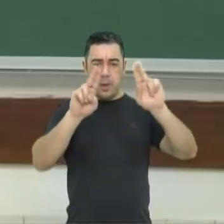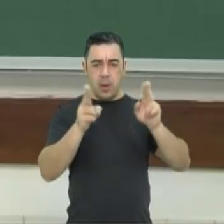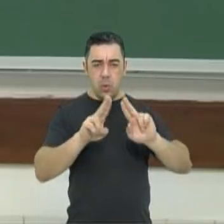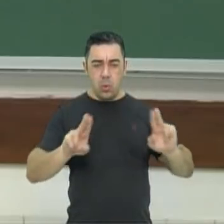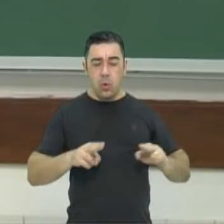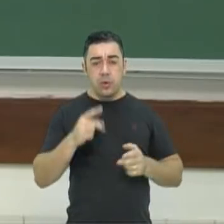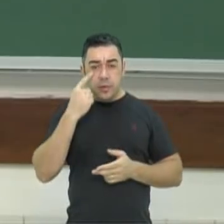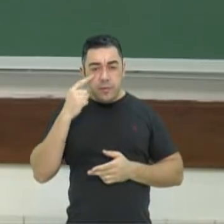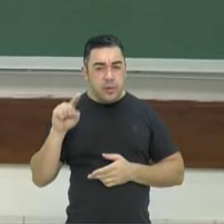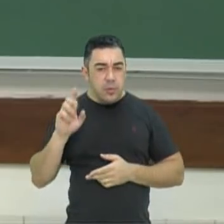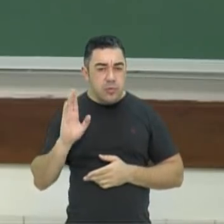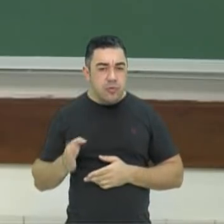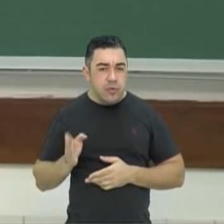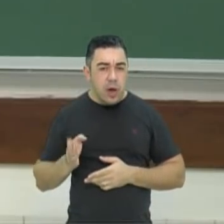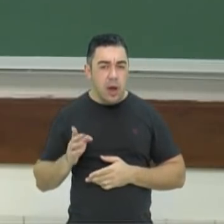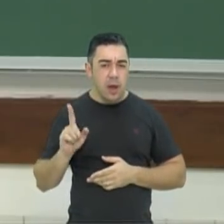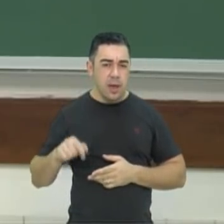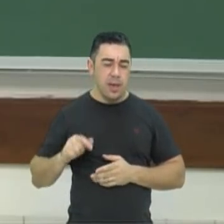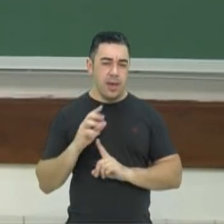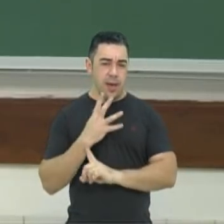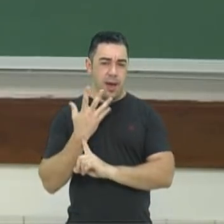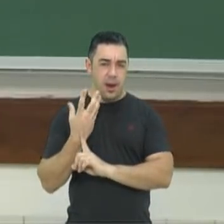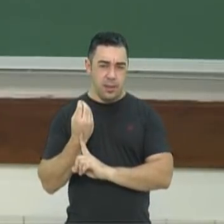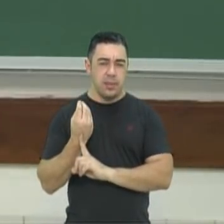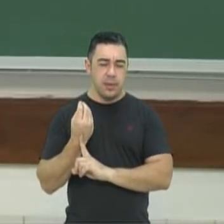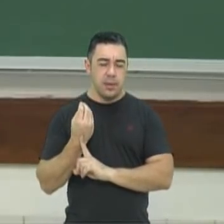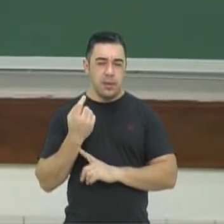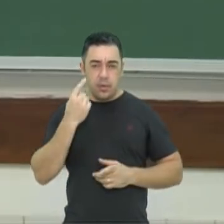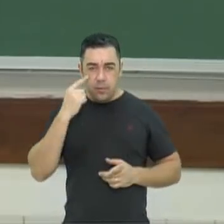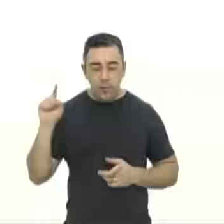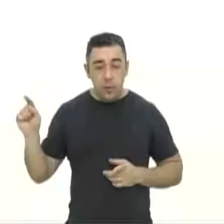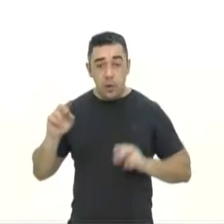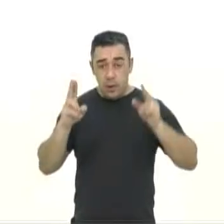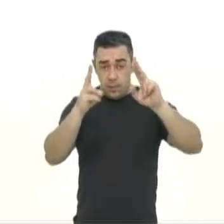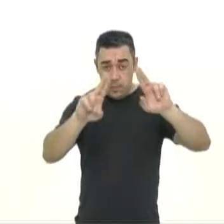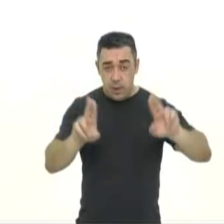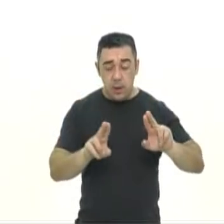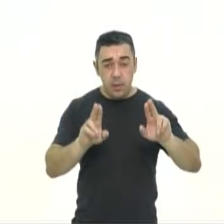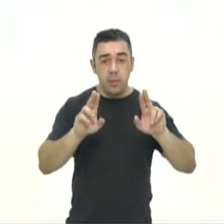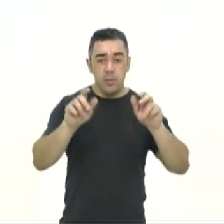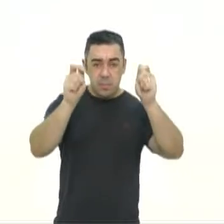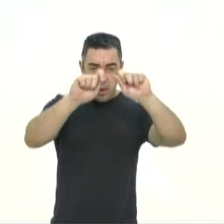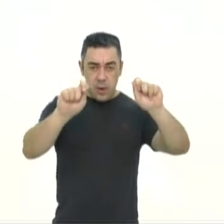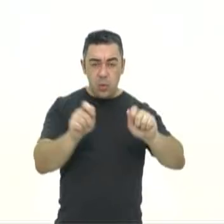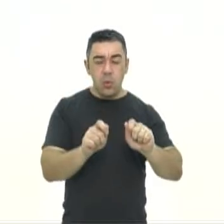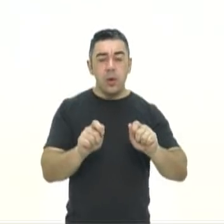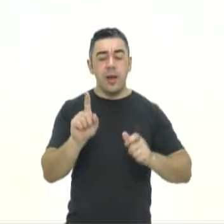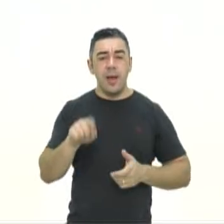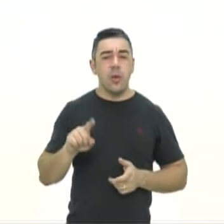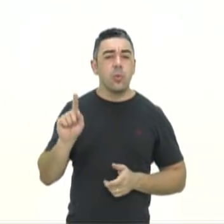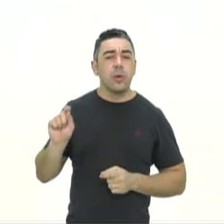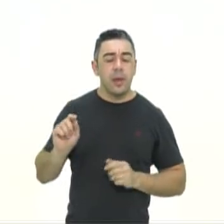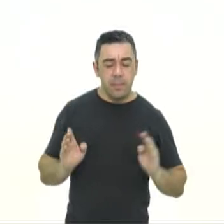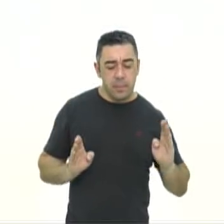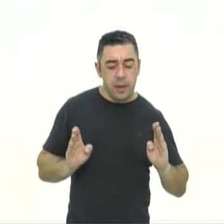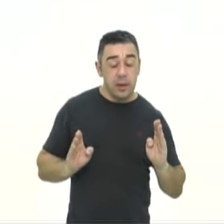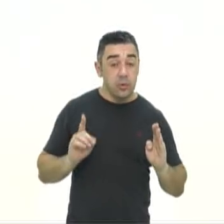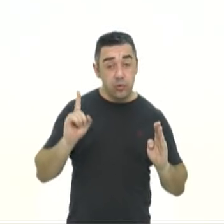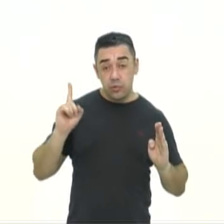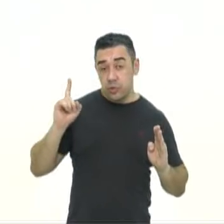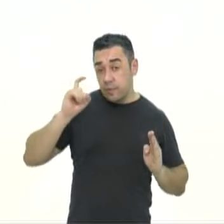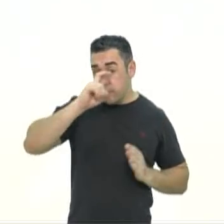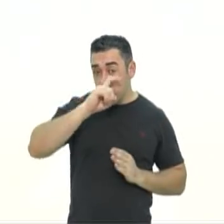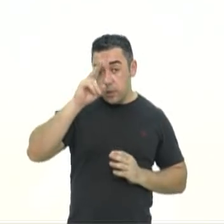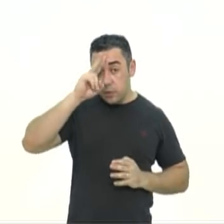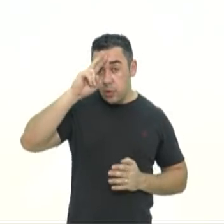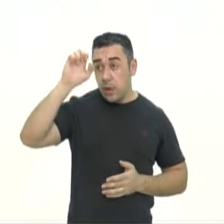já viram isso na disciplina de arte, tá? O barroco é um estilo literário que reflete um momento conturbado da